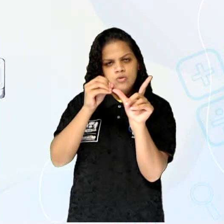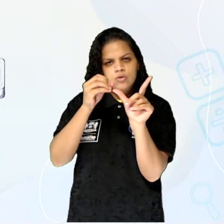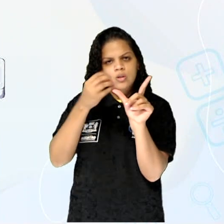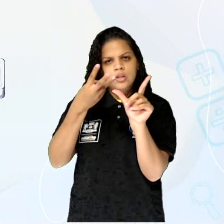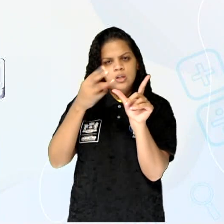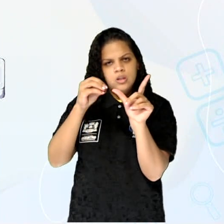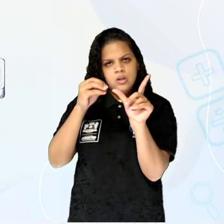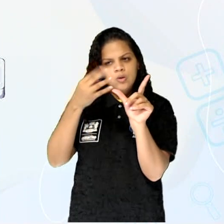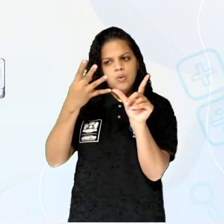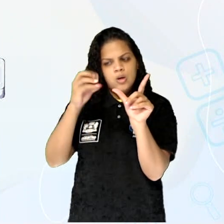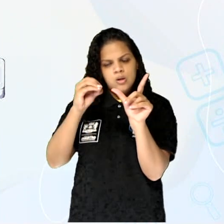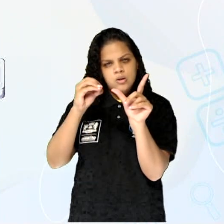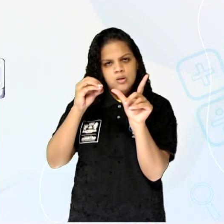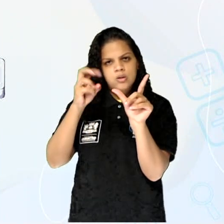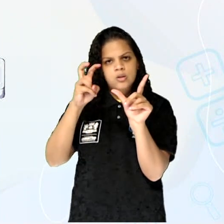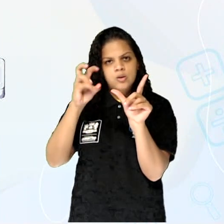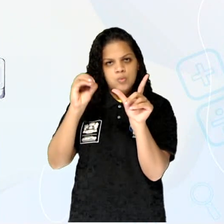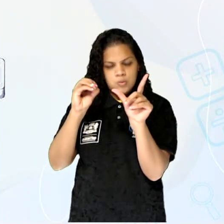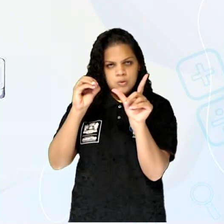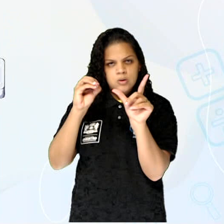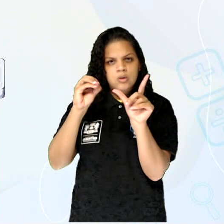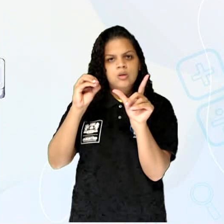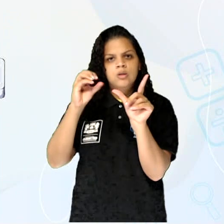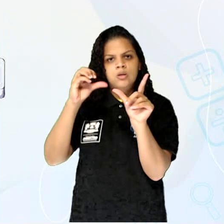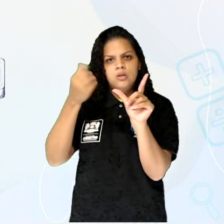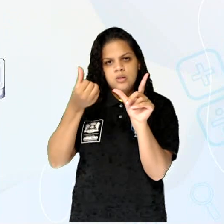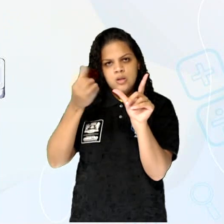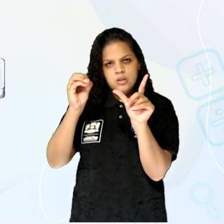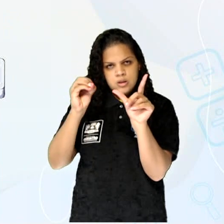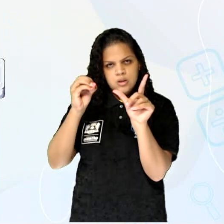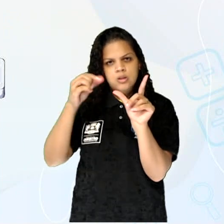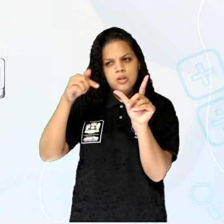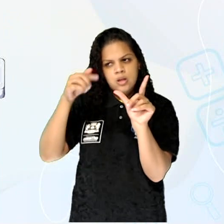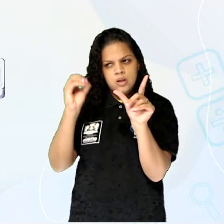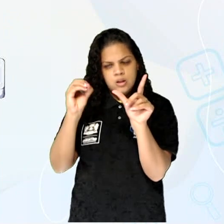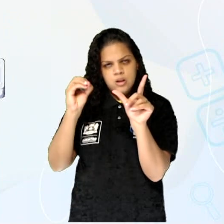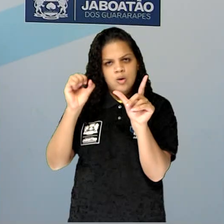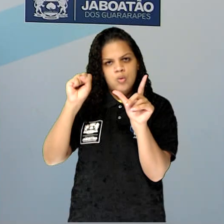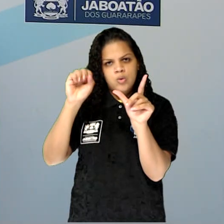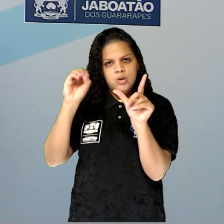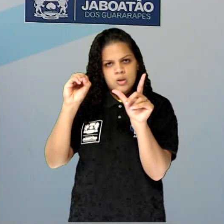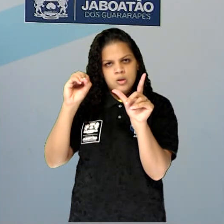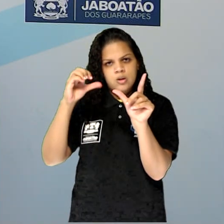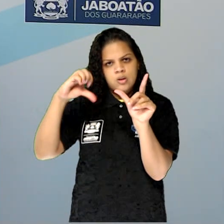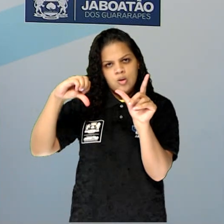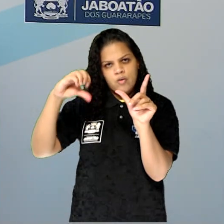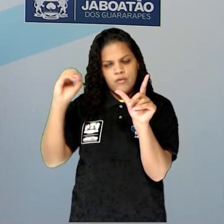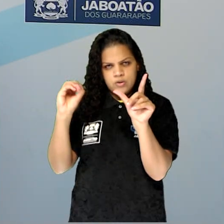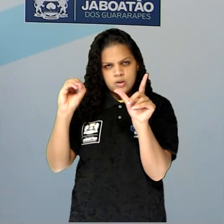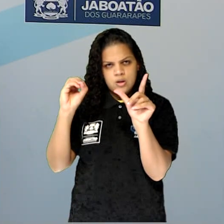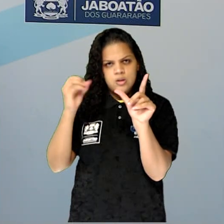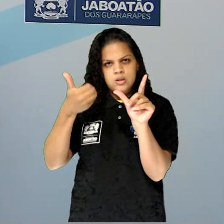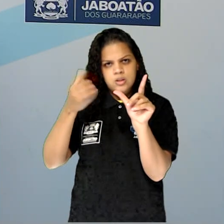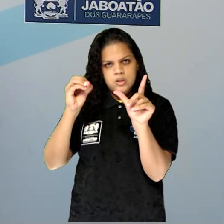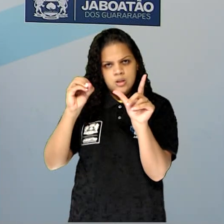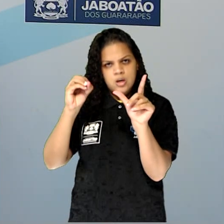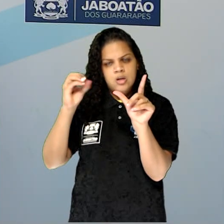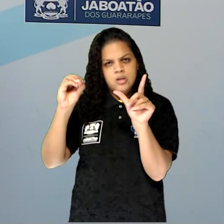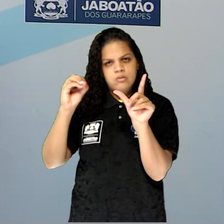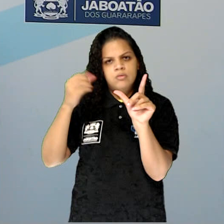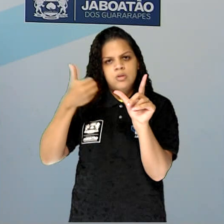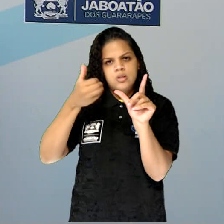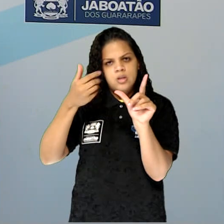30 40 50 60 70 80 90 100 110